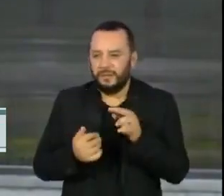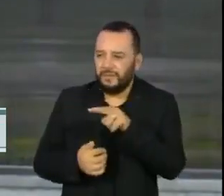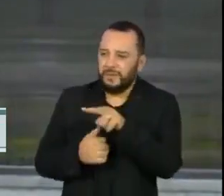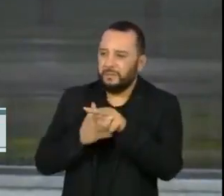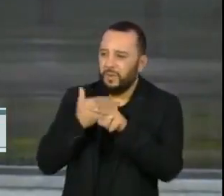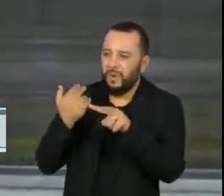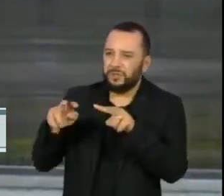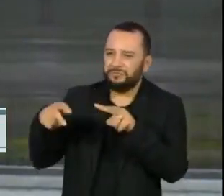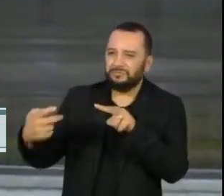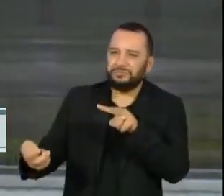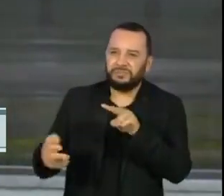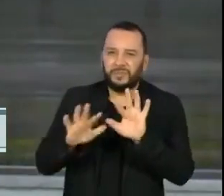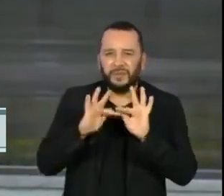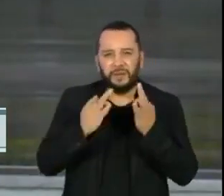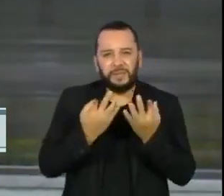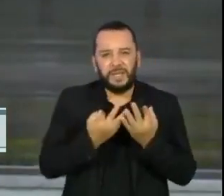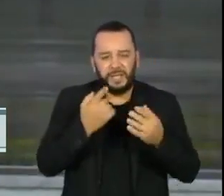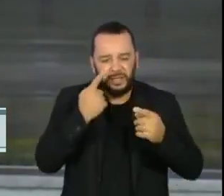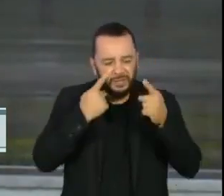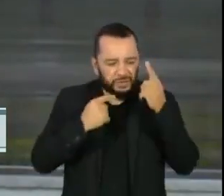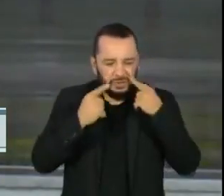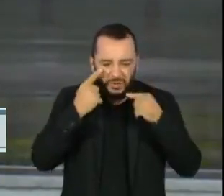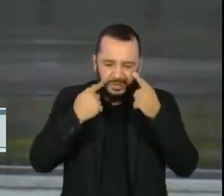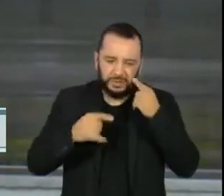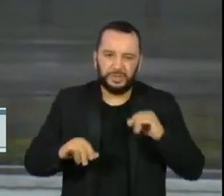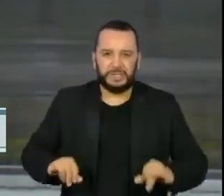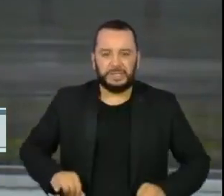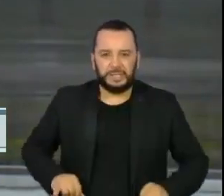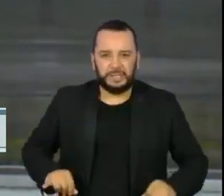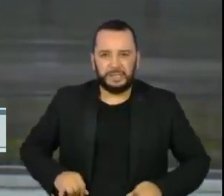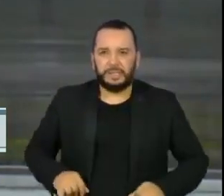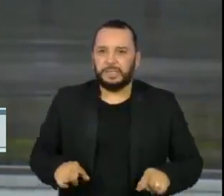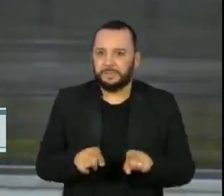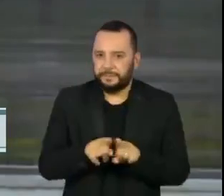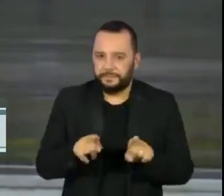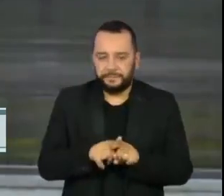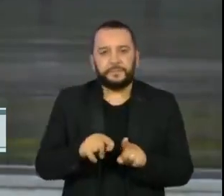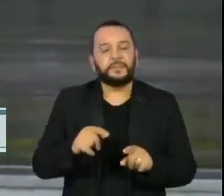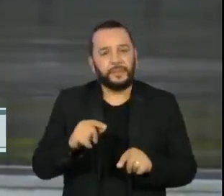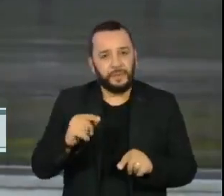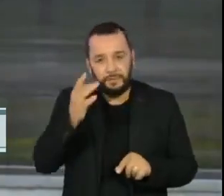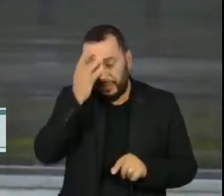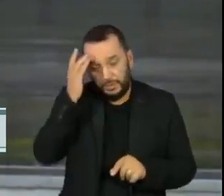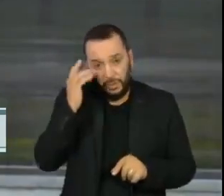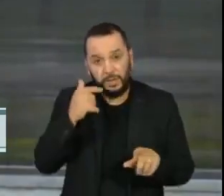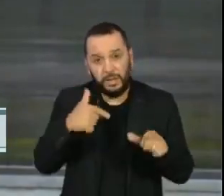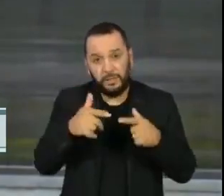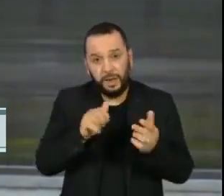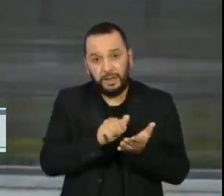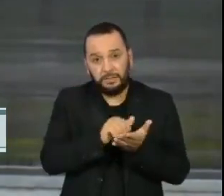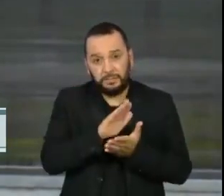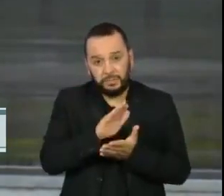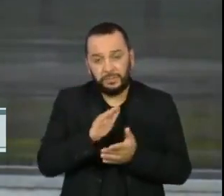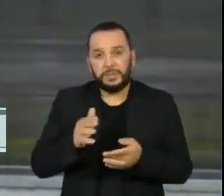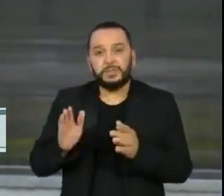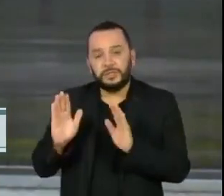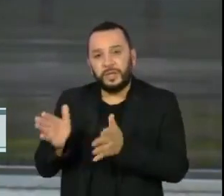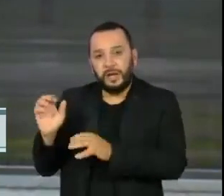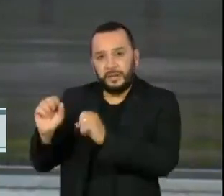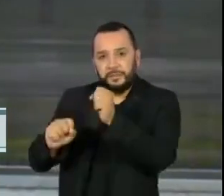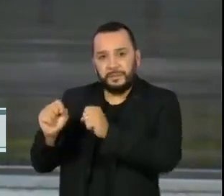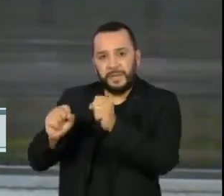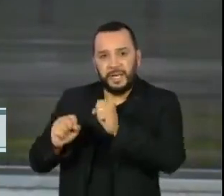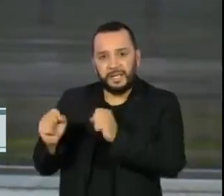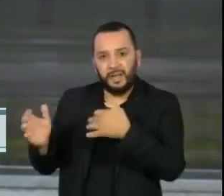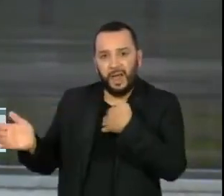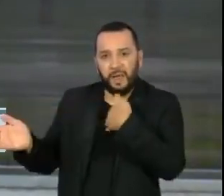que perderam suas vidas para a Covid, os que perderam seus empregos, os que perderam seus negócios, os que